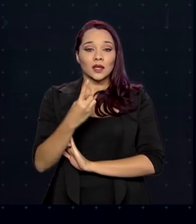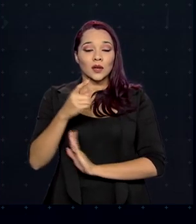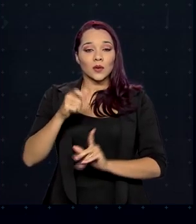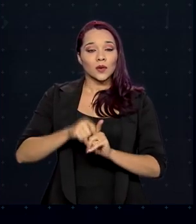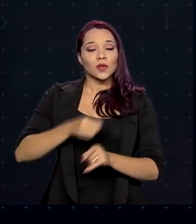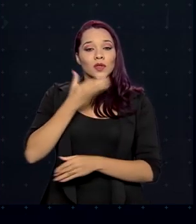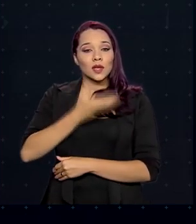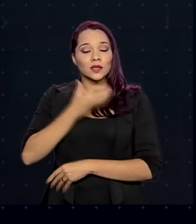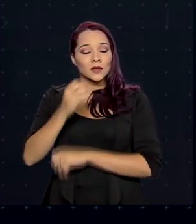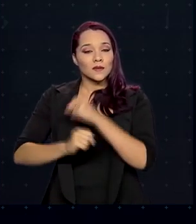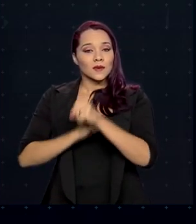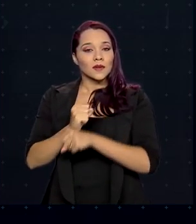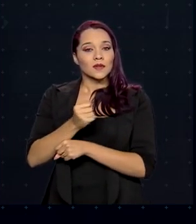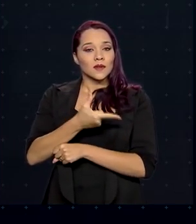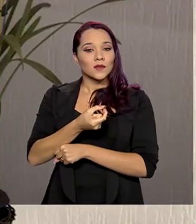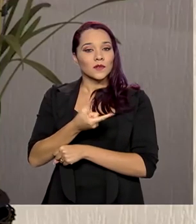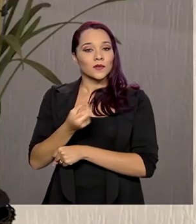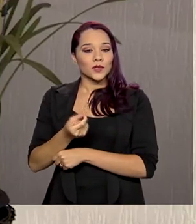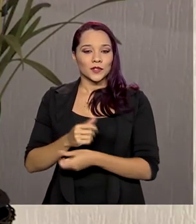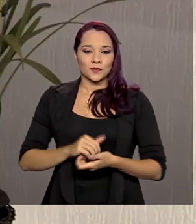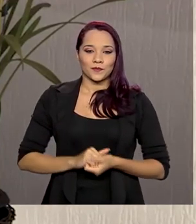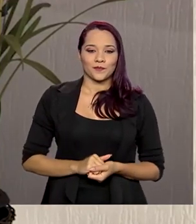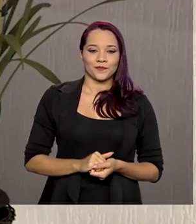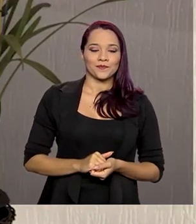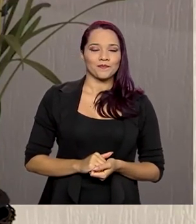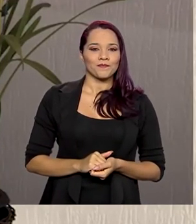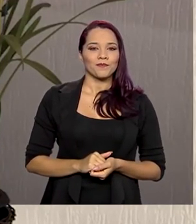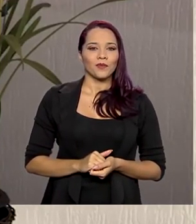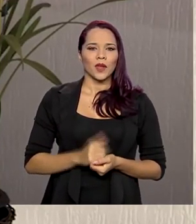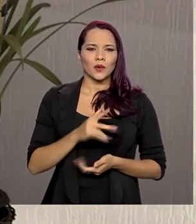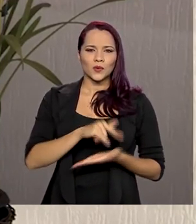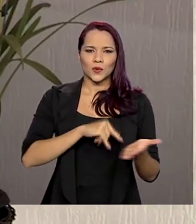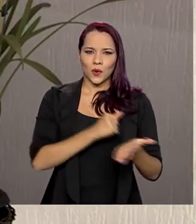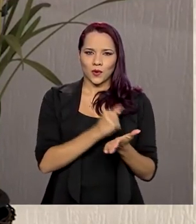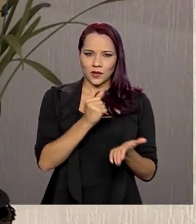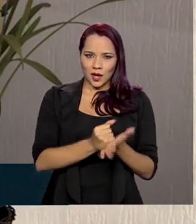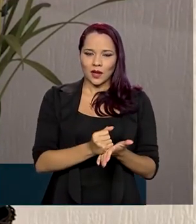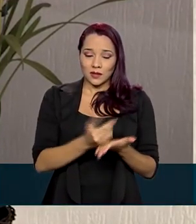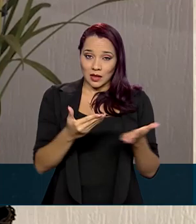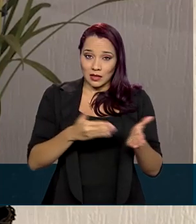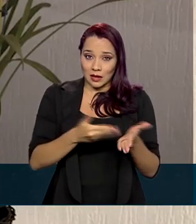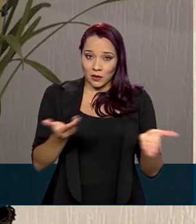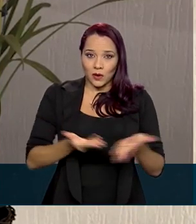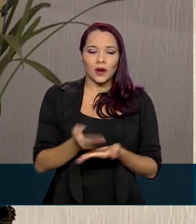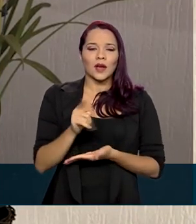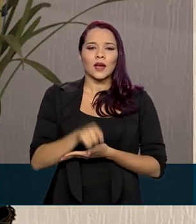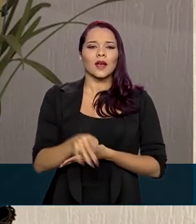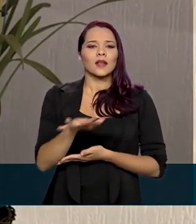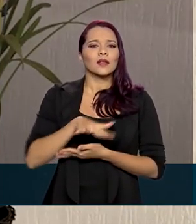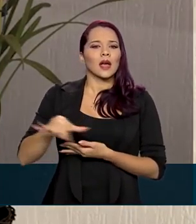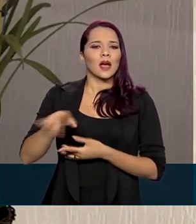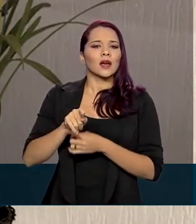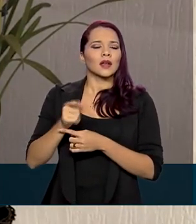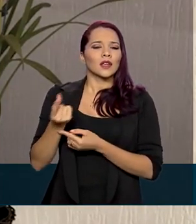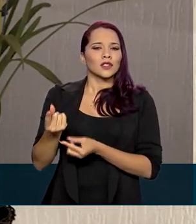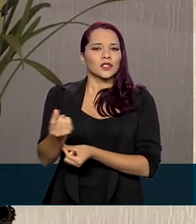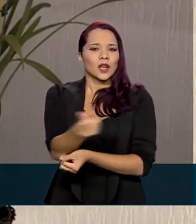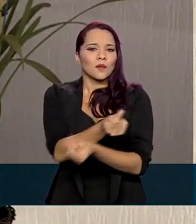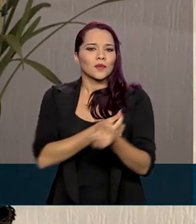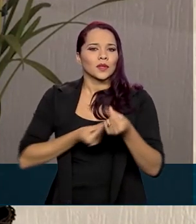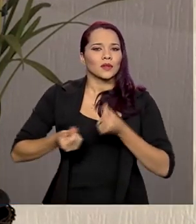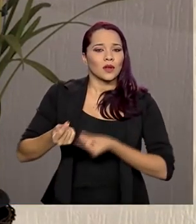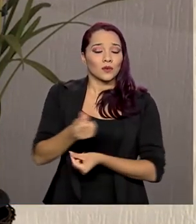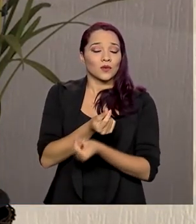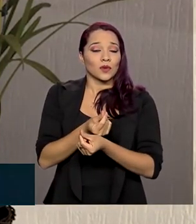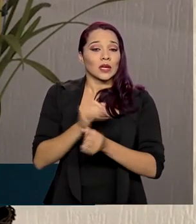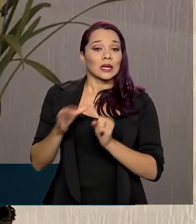dezembro de 2020. A maior parte dos contratos firmados até agora é da modalidade capital de giro, que